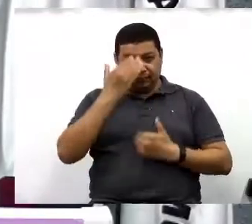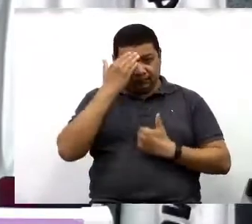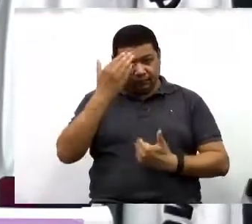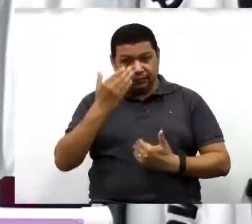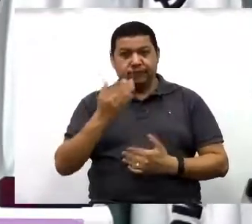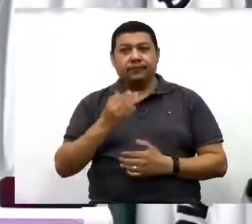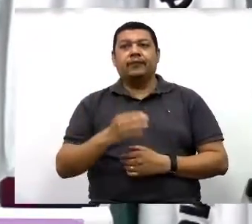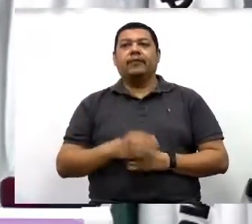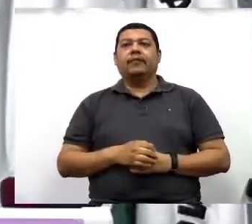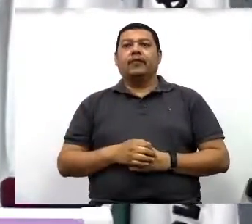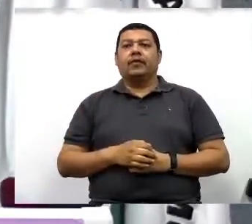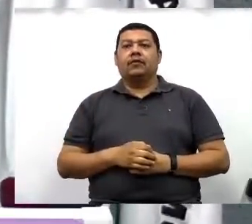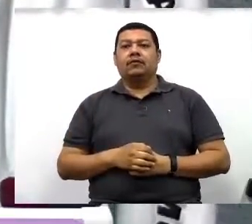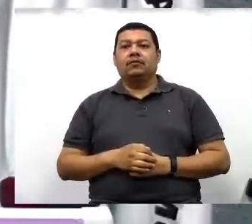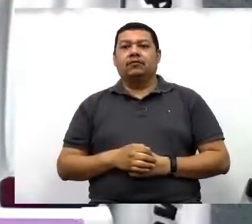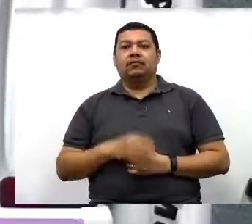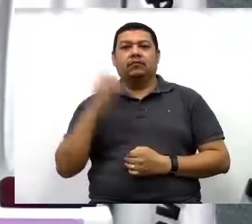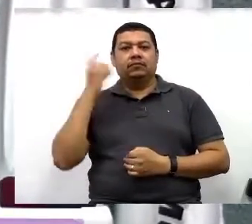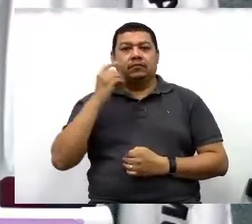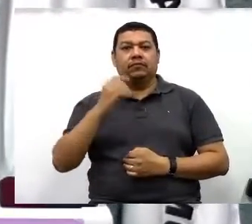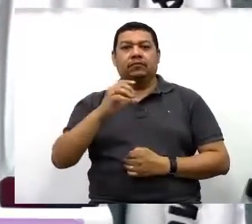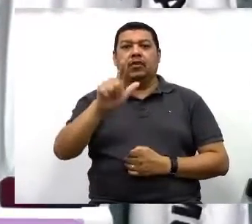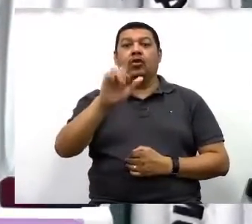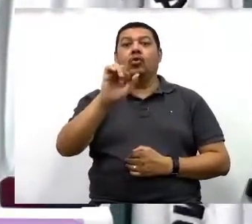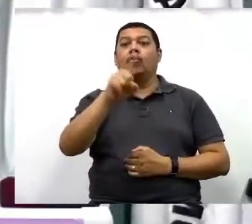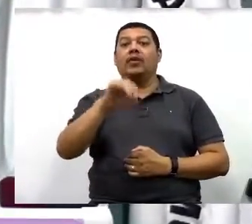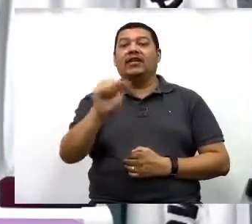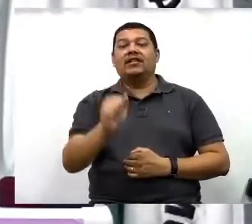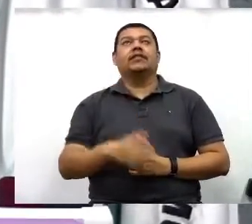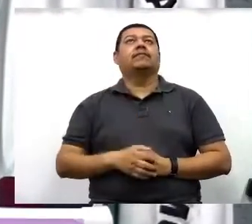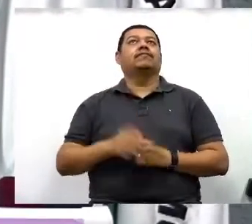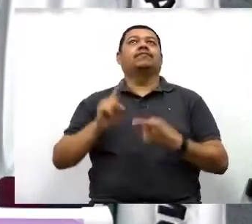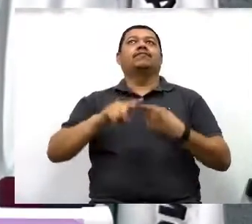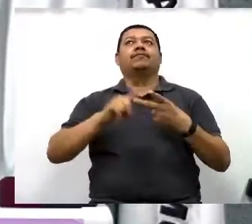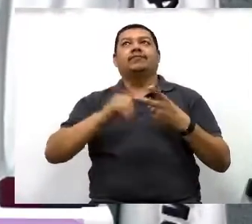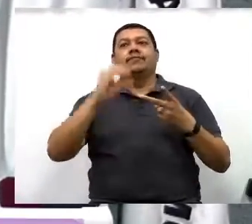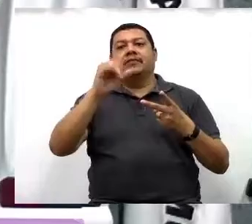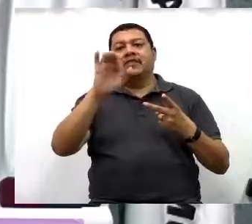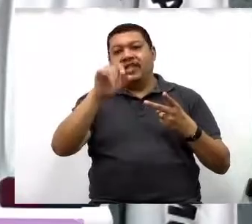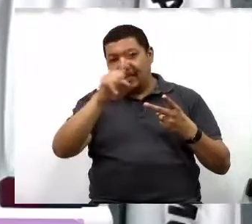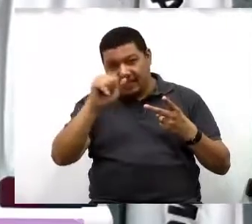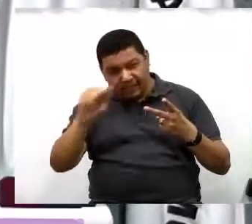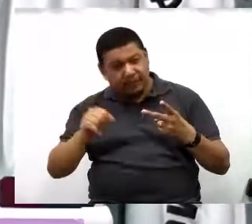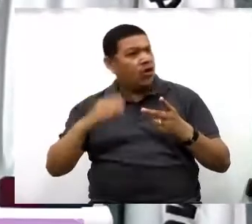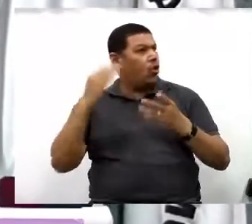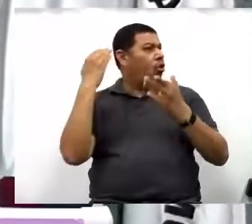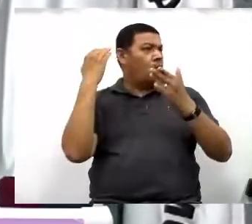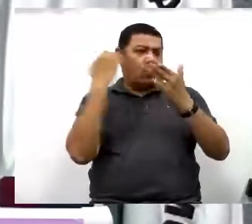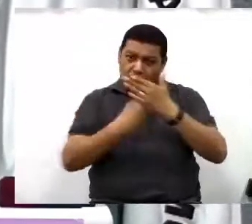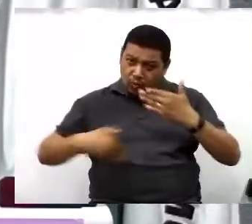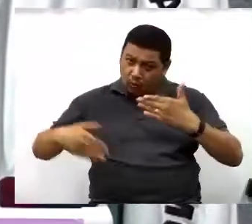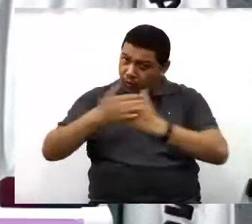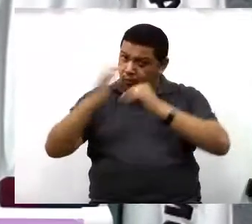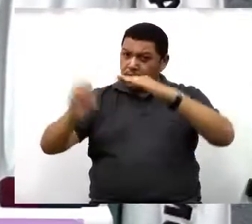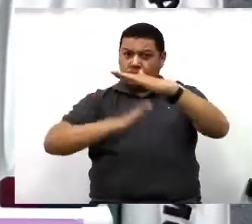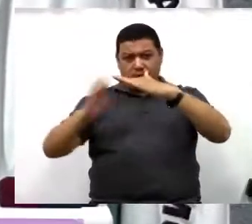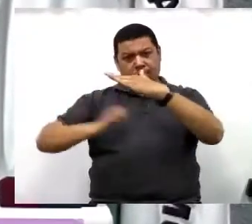doutora Luísa também, ao doutor César, a todos os empresários que